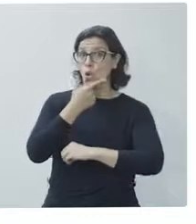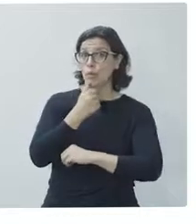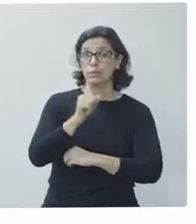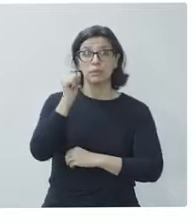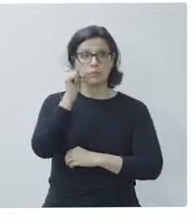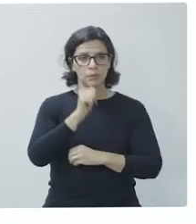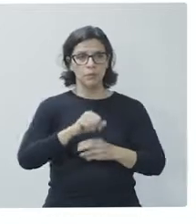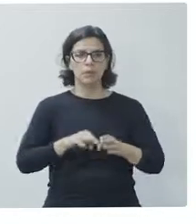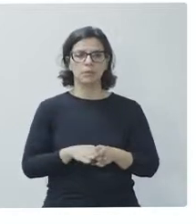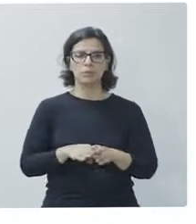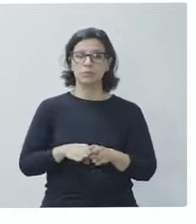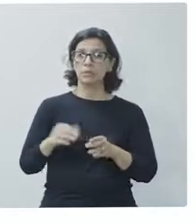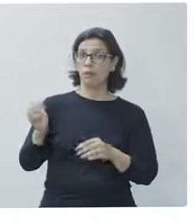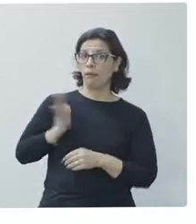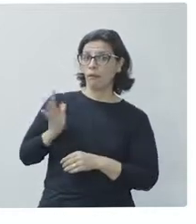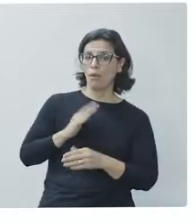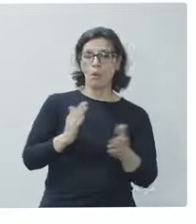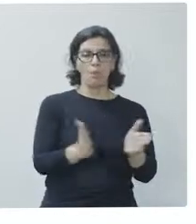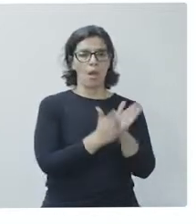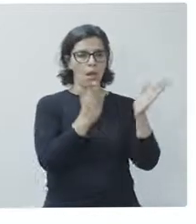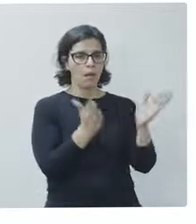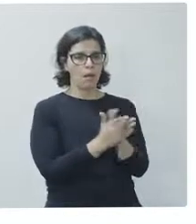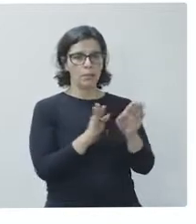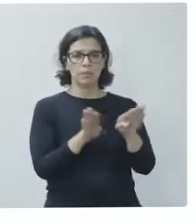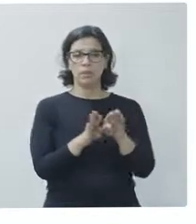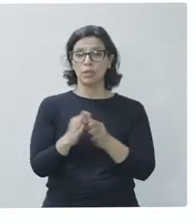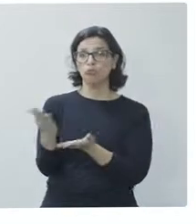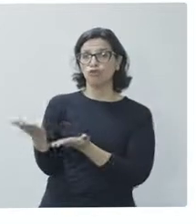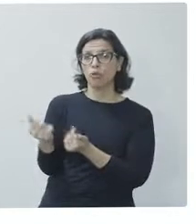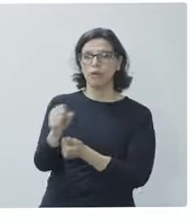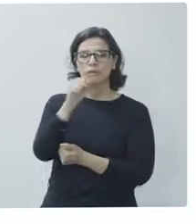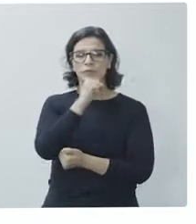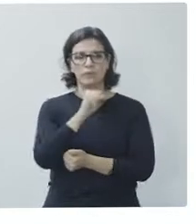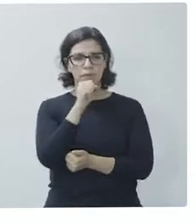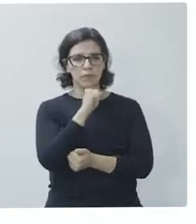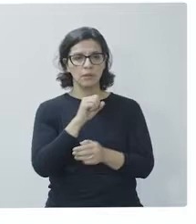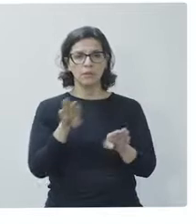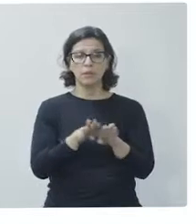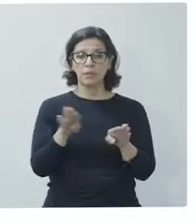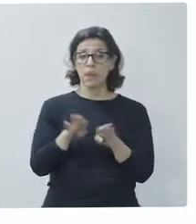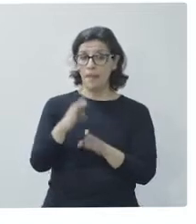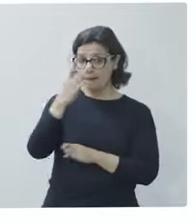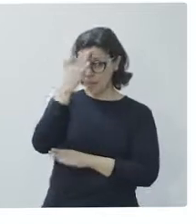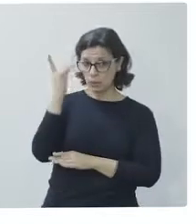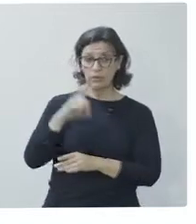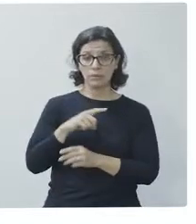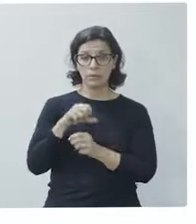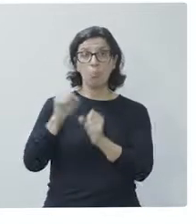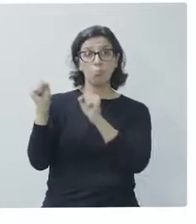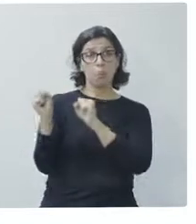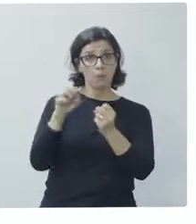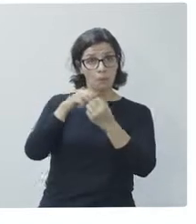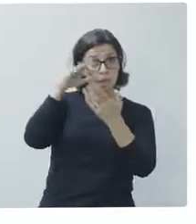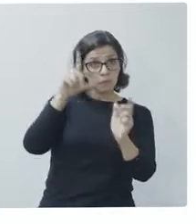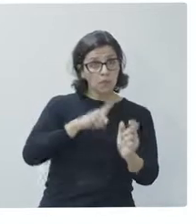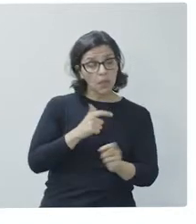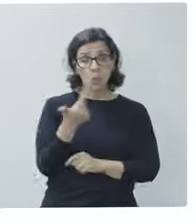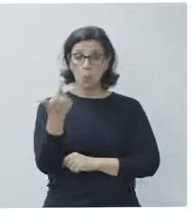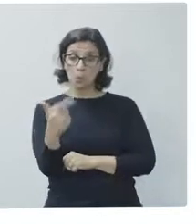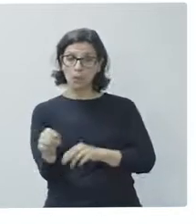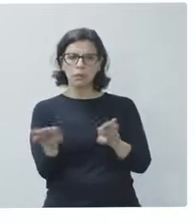e mulheres, ricos e pobres, jovens e velhos, dotados ou não de poderes